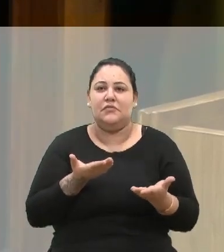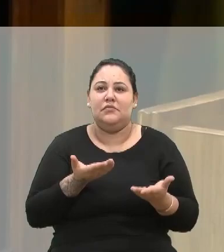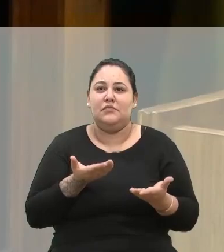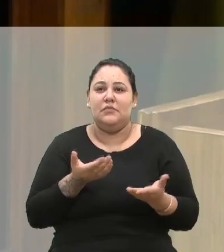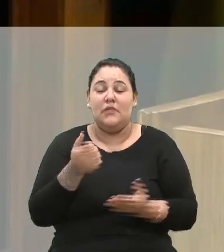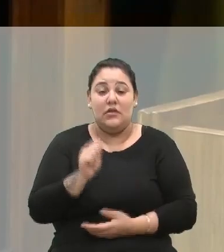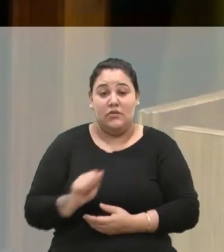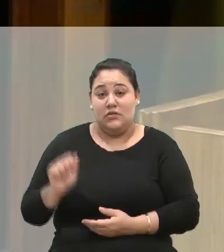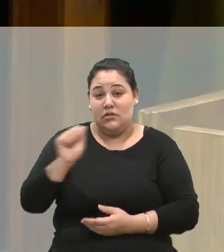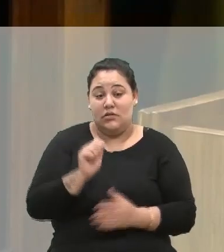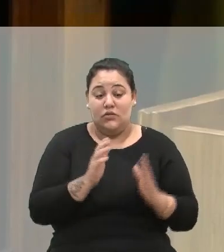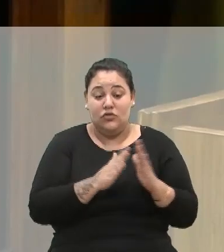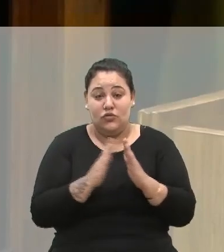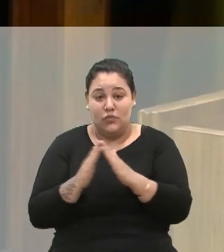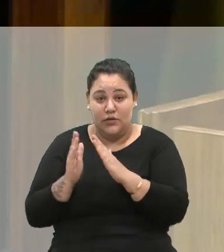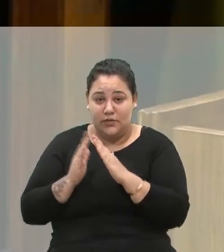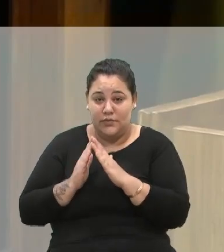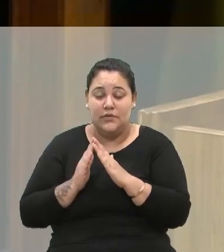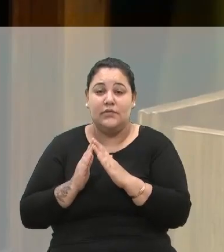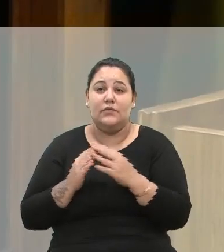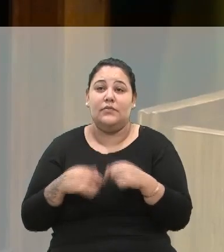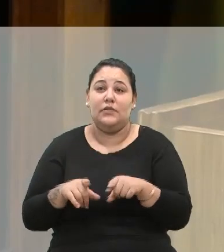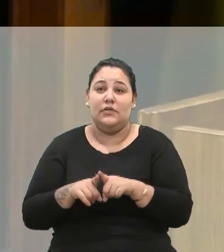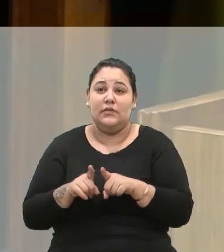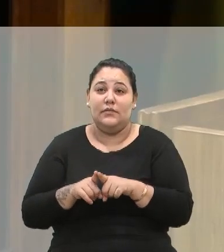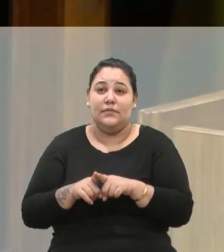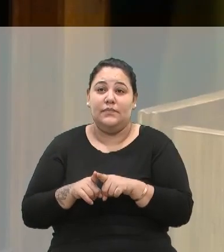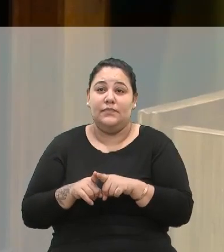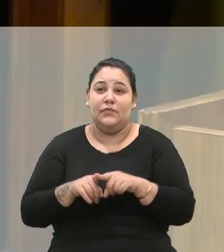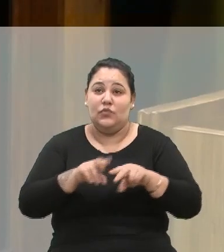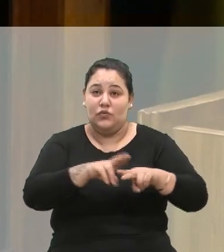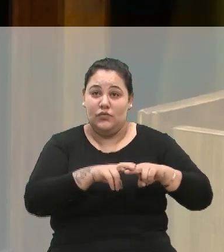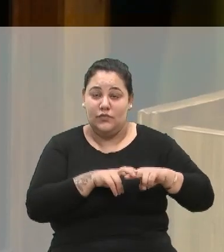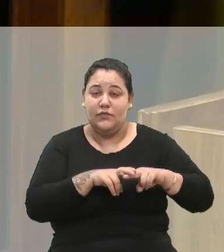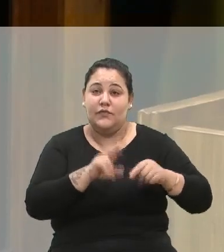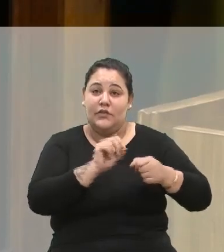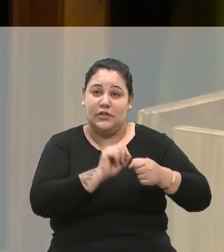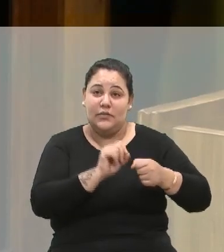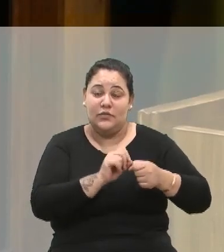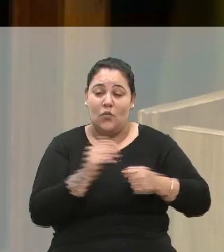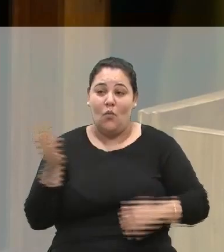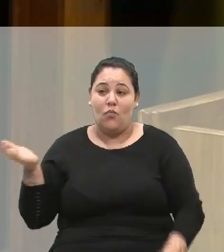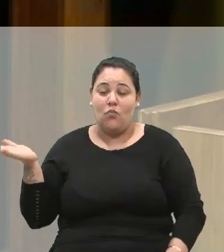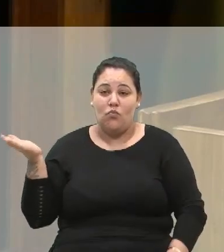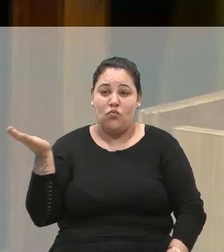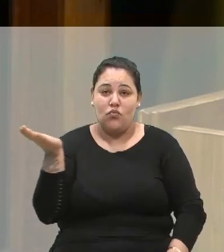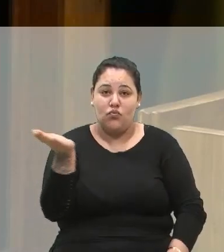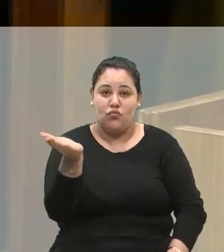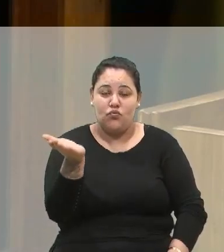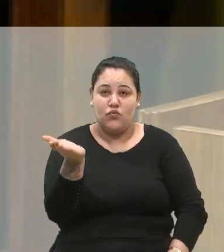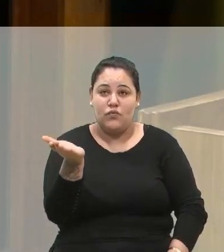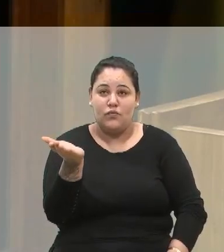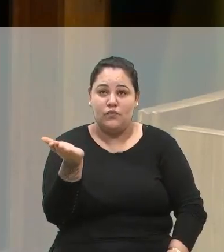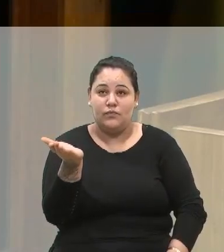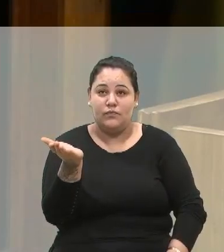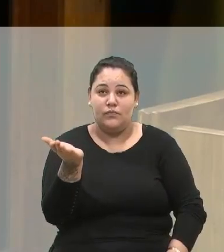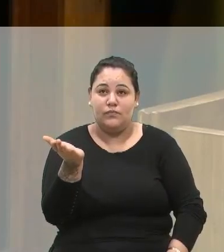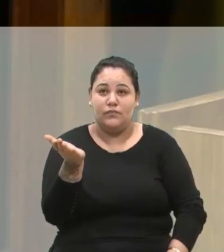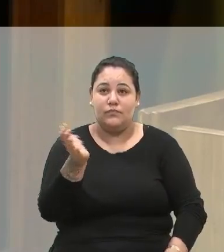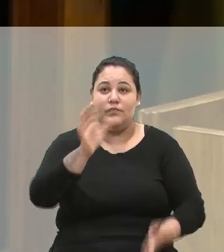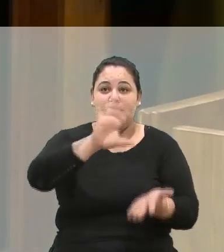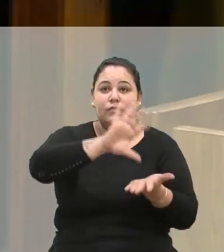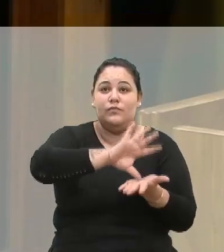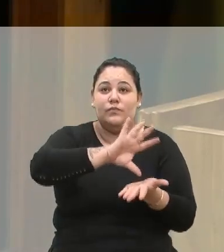de Moradores do bairro Marilã. Inclusive foi feito até um coquetel ali na praça para que